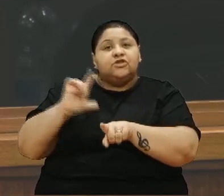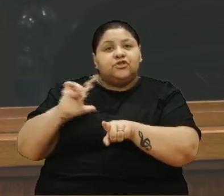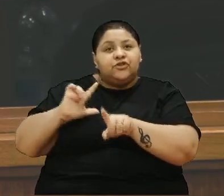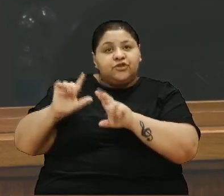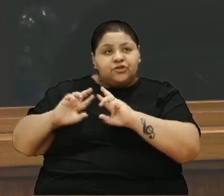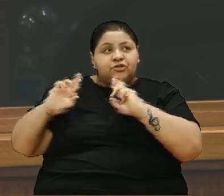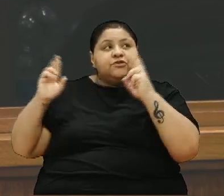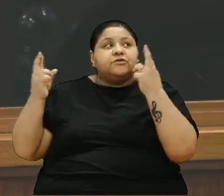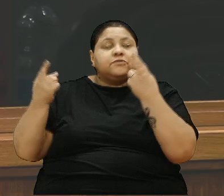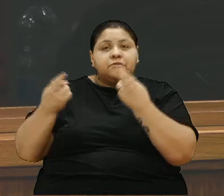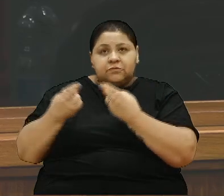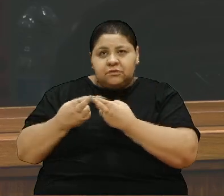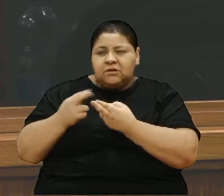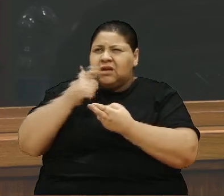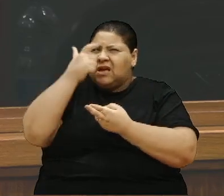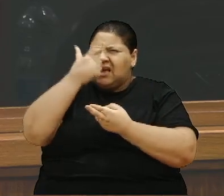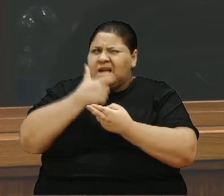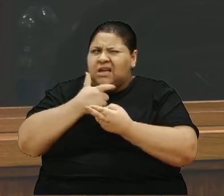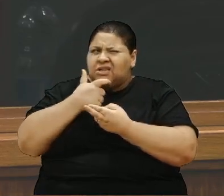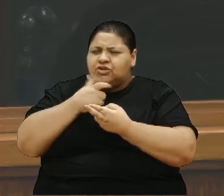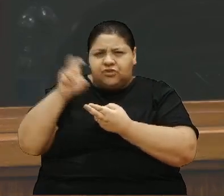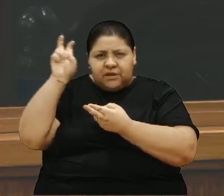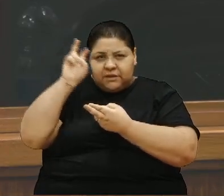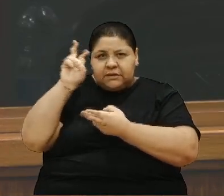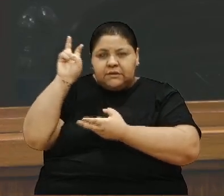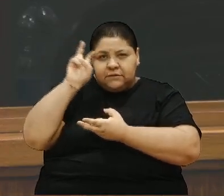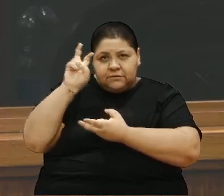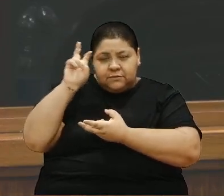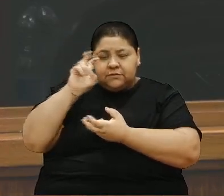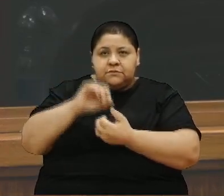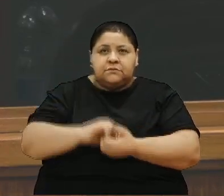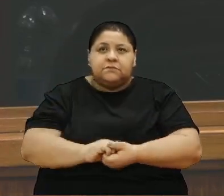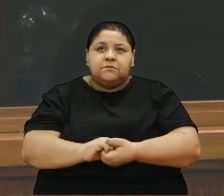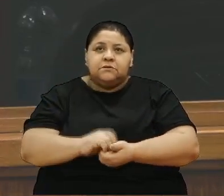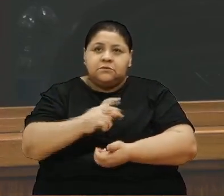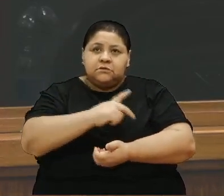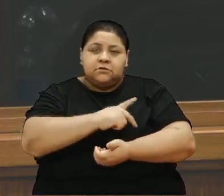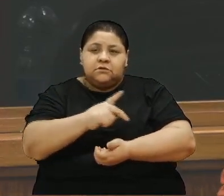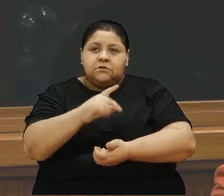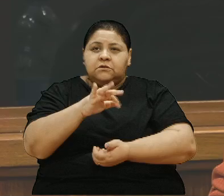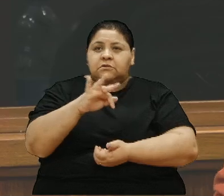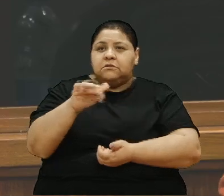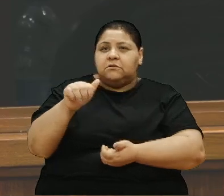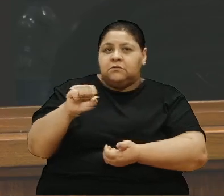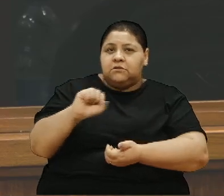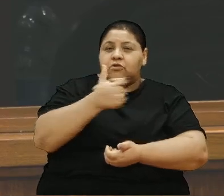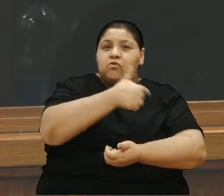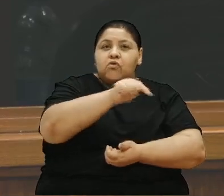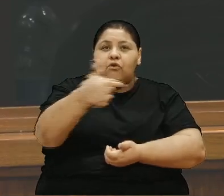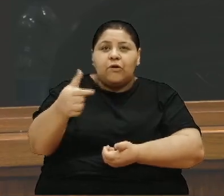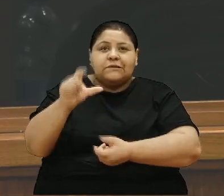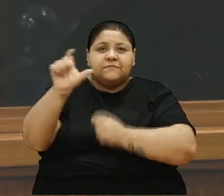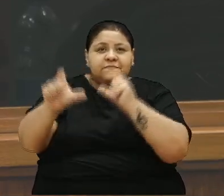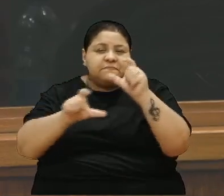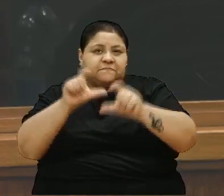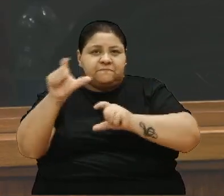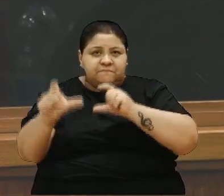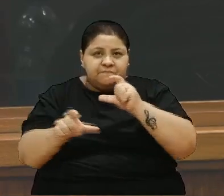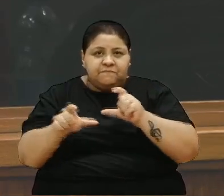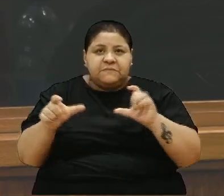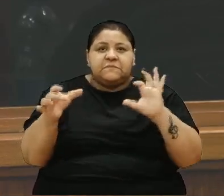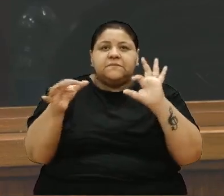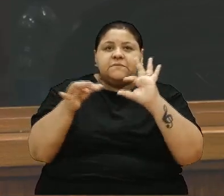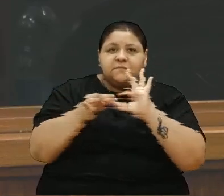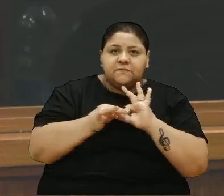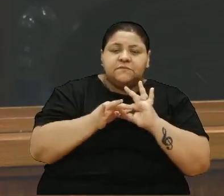reunião, se eu não me engano, foi quinta-feira, com o presidente da FAS e outras pessoas